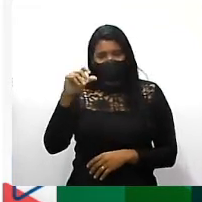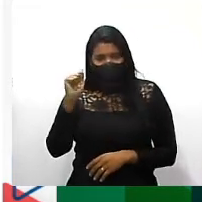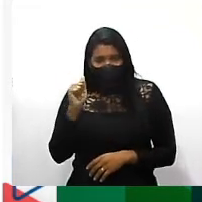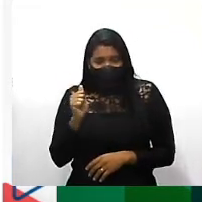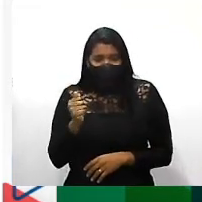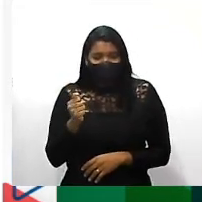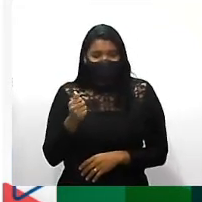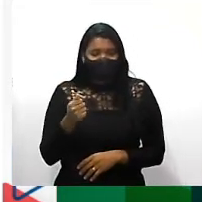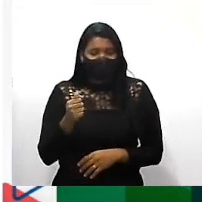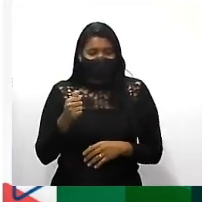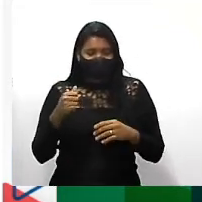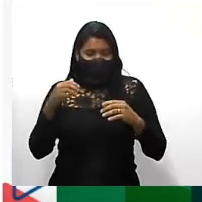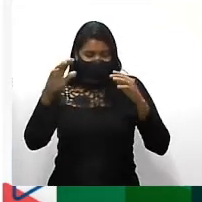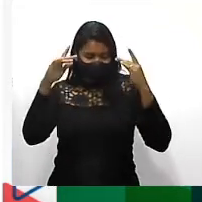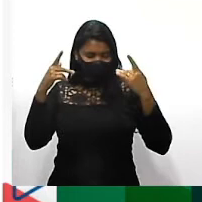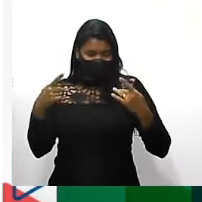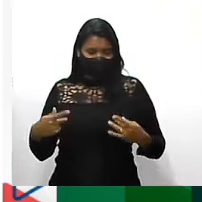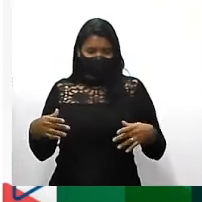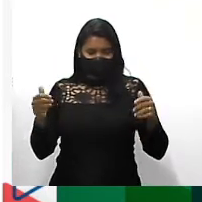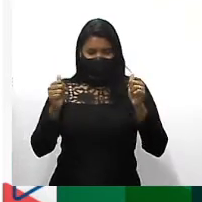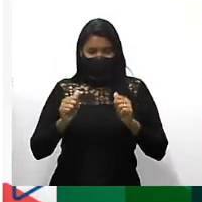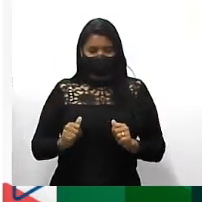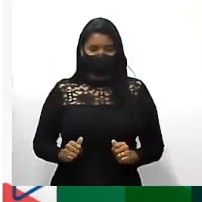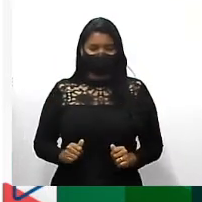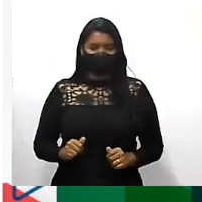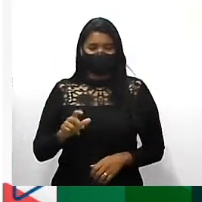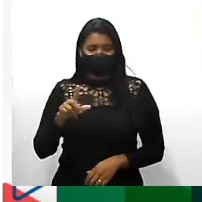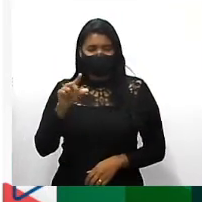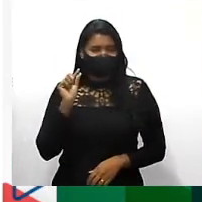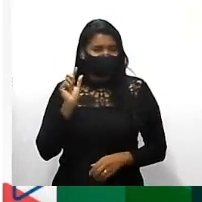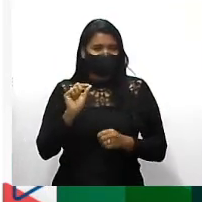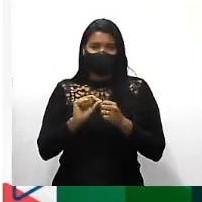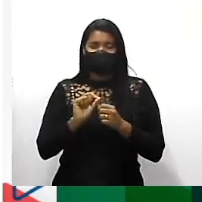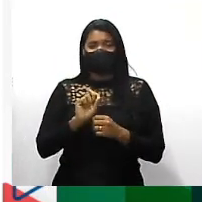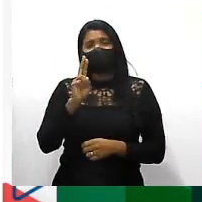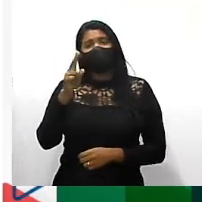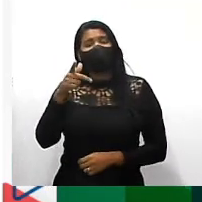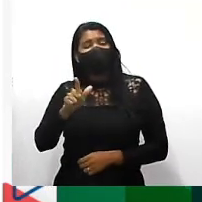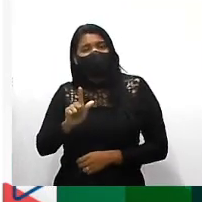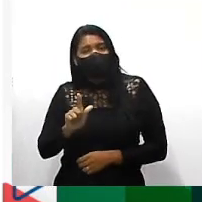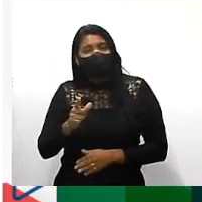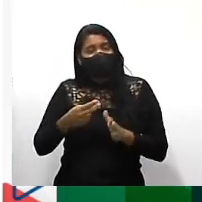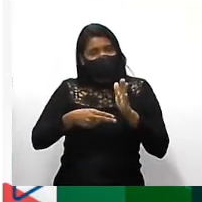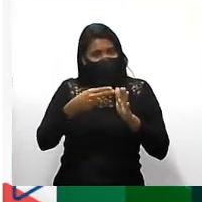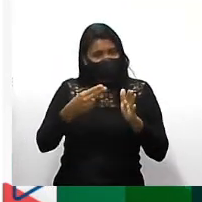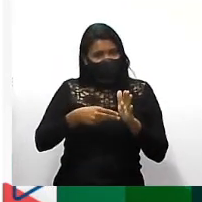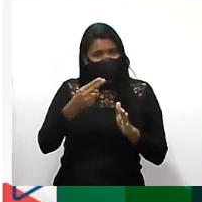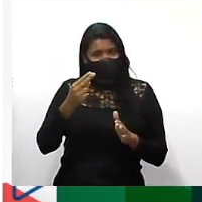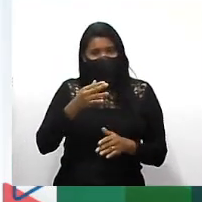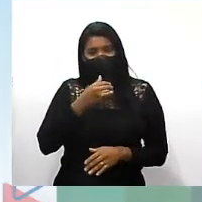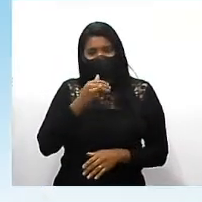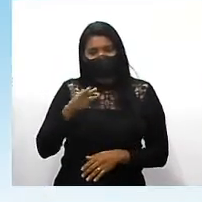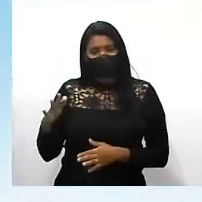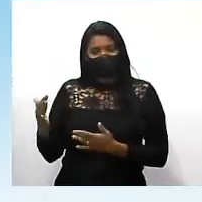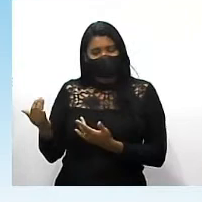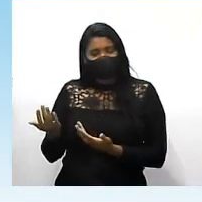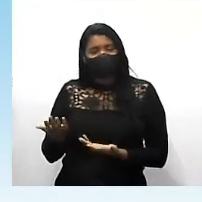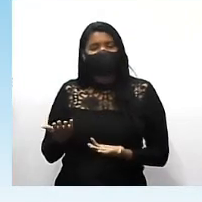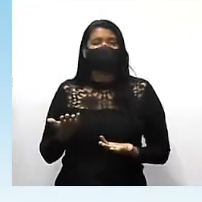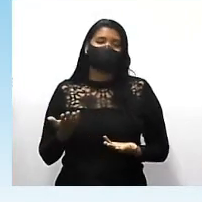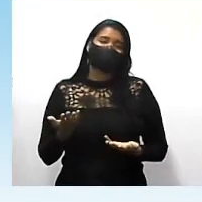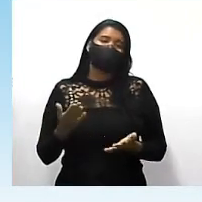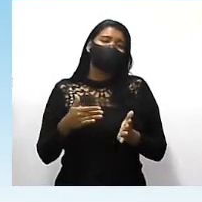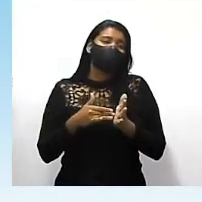efeito da vaidade, né, sobre a escolha de se fazer ou não uma cirurgia plástica,